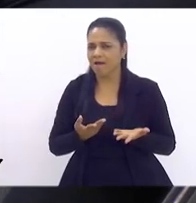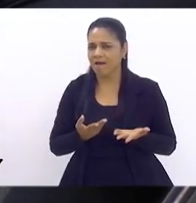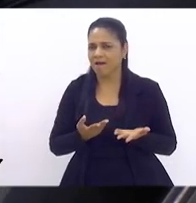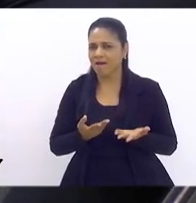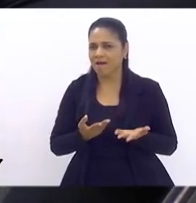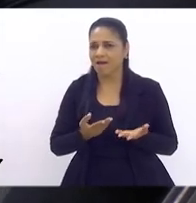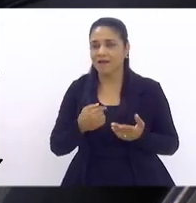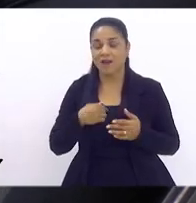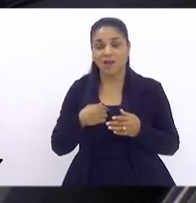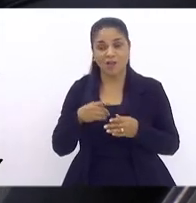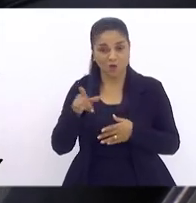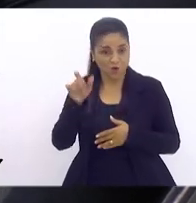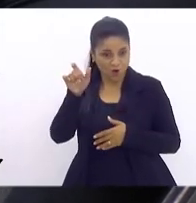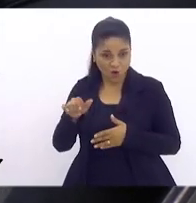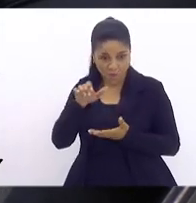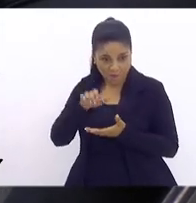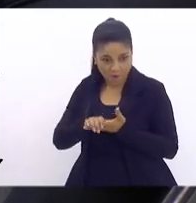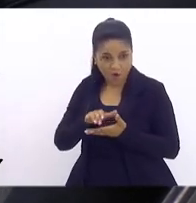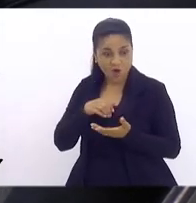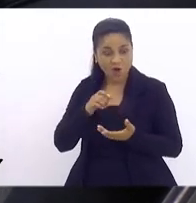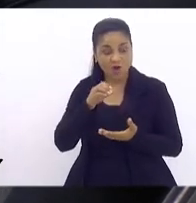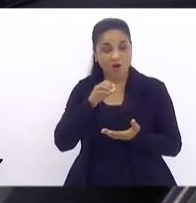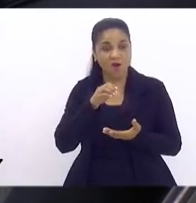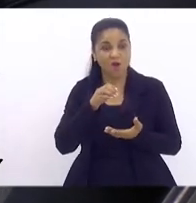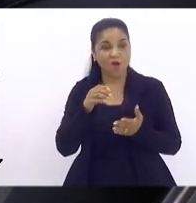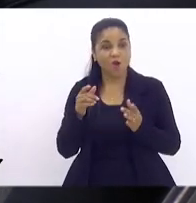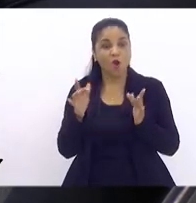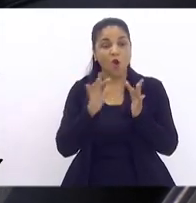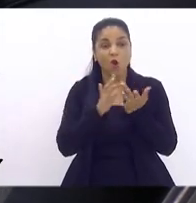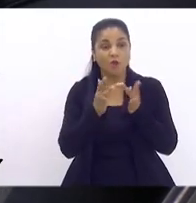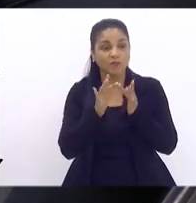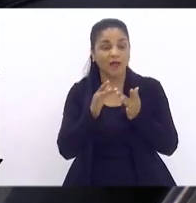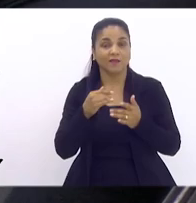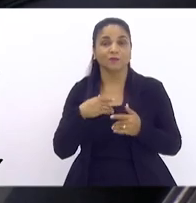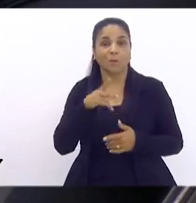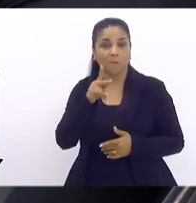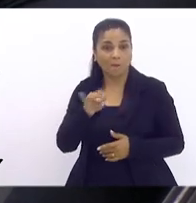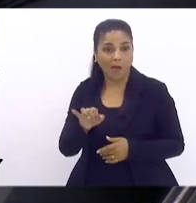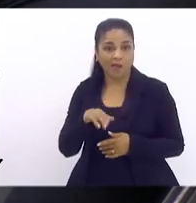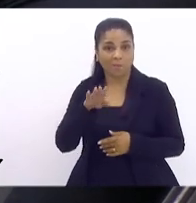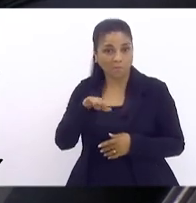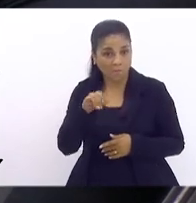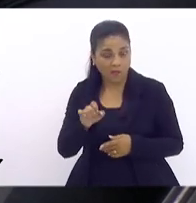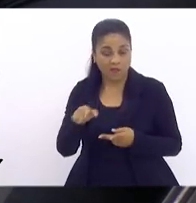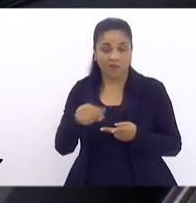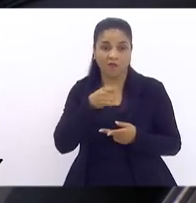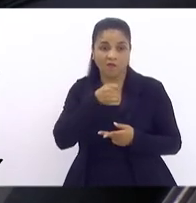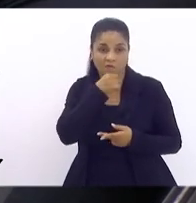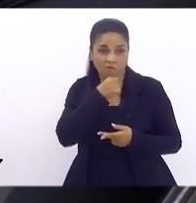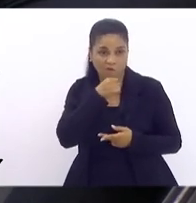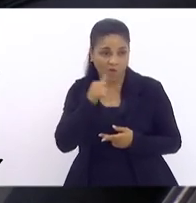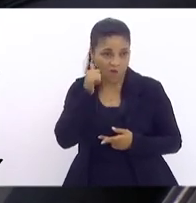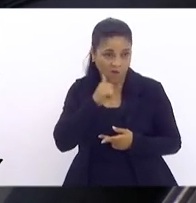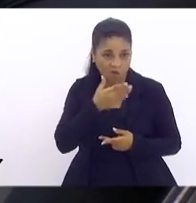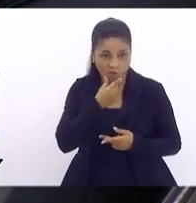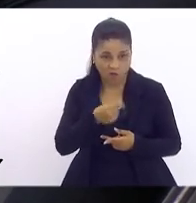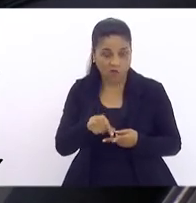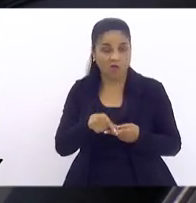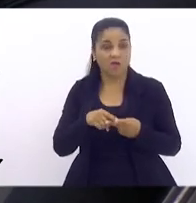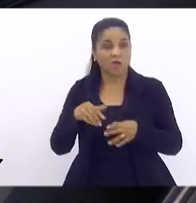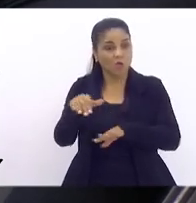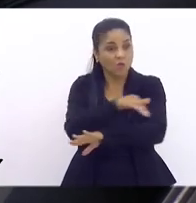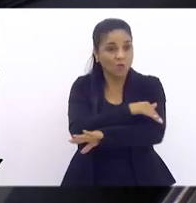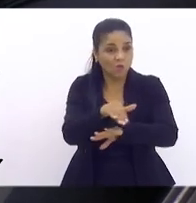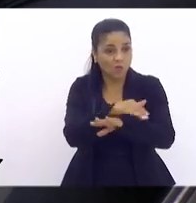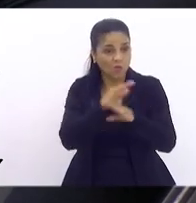não só o contato dela mas o contato dos pais dela o contato dos avós dela colocava o endereço da casa dela então essa mulher